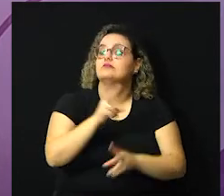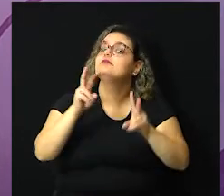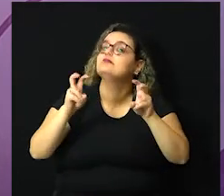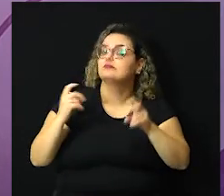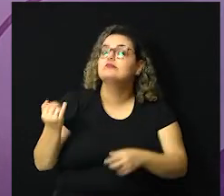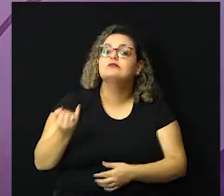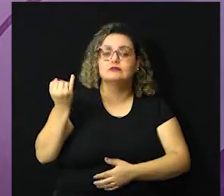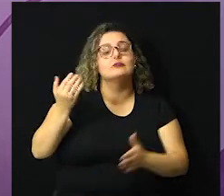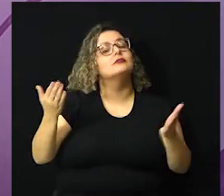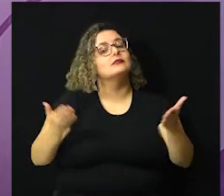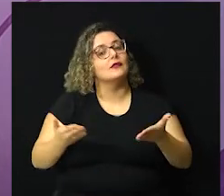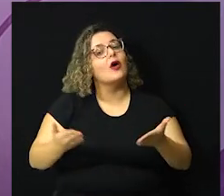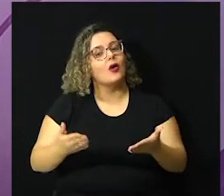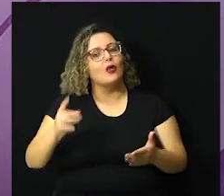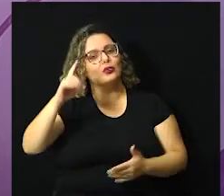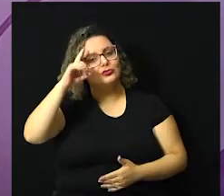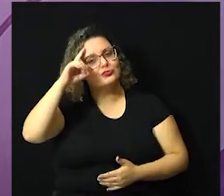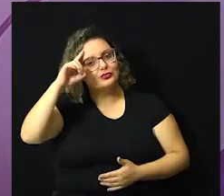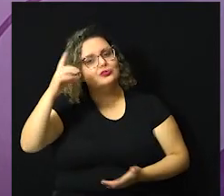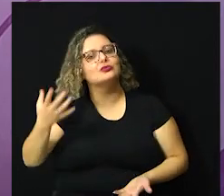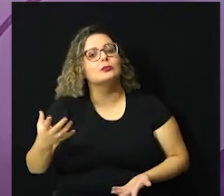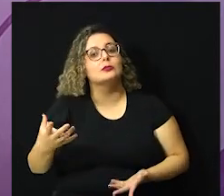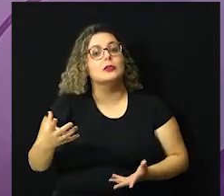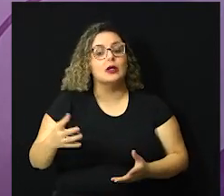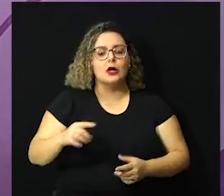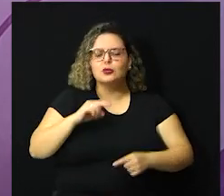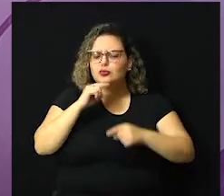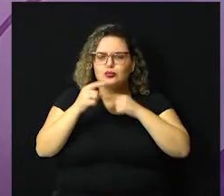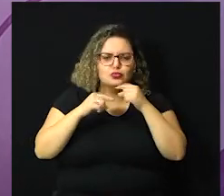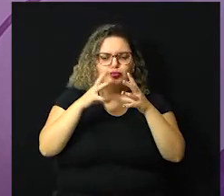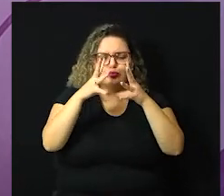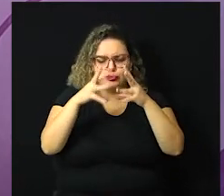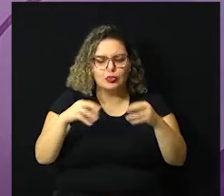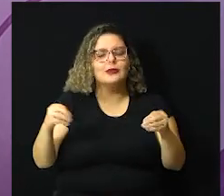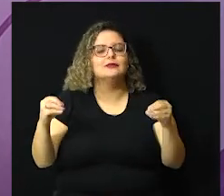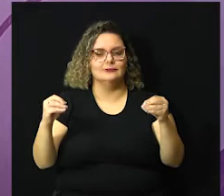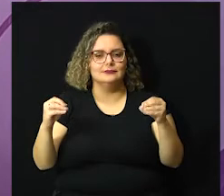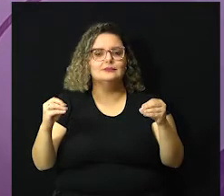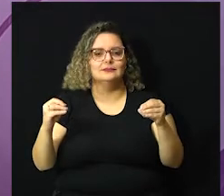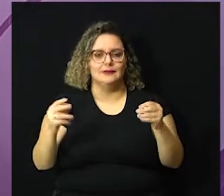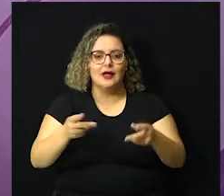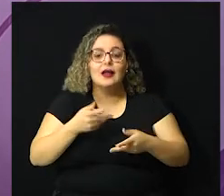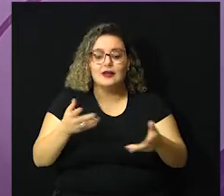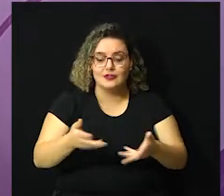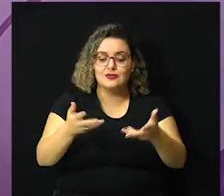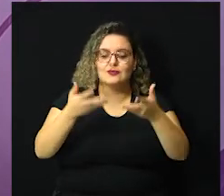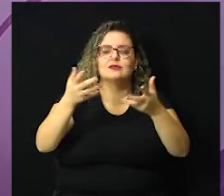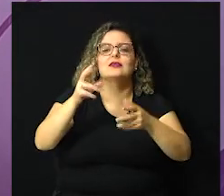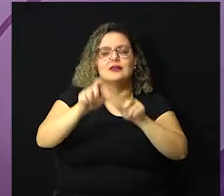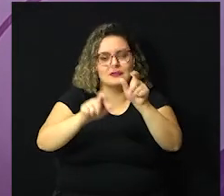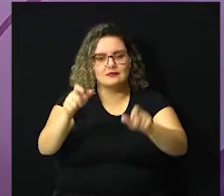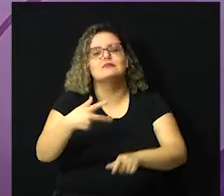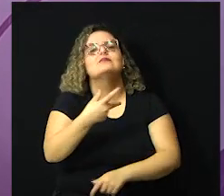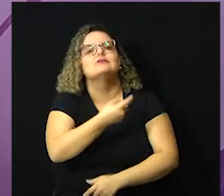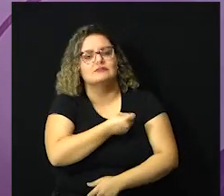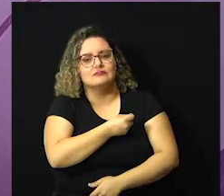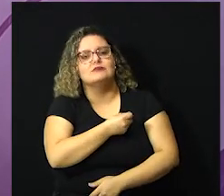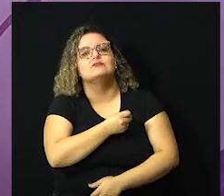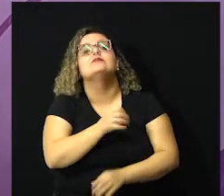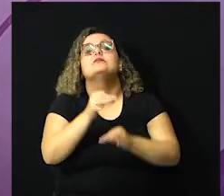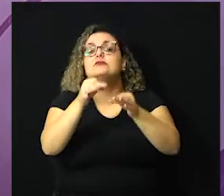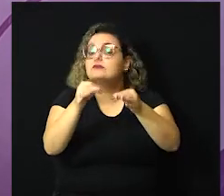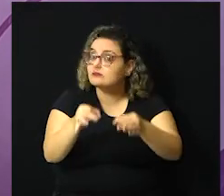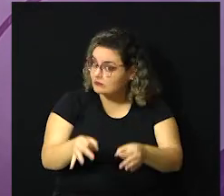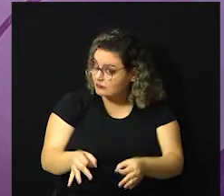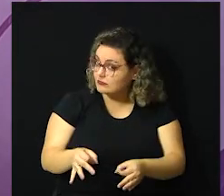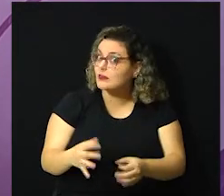tema interessante nos dias atuais, até para desmistificar muitos tópicos e, ao mesmo tempo, estimular as pessoas a buscar esse